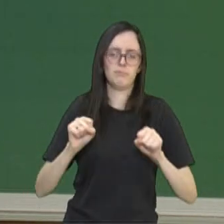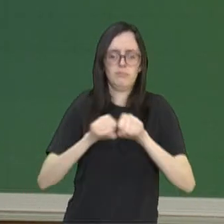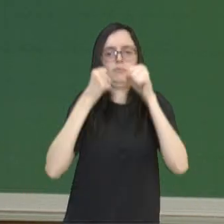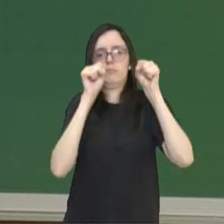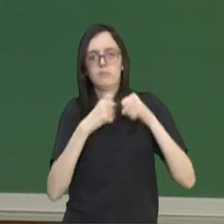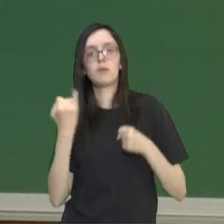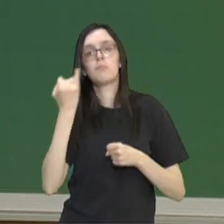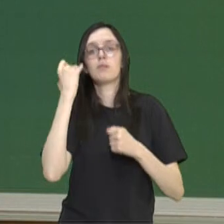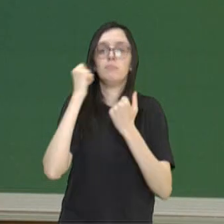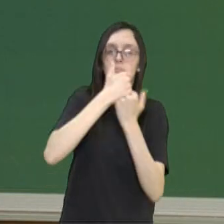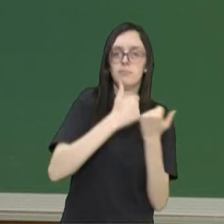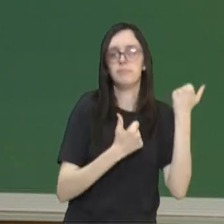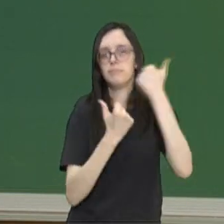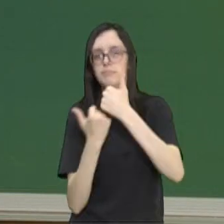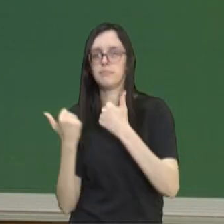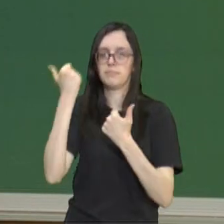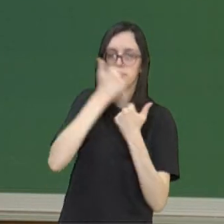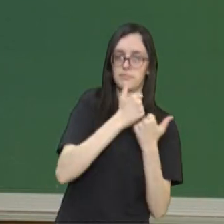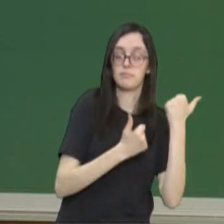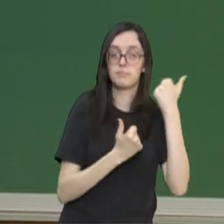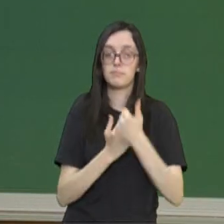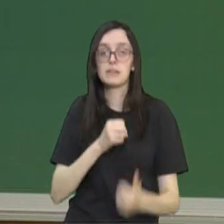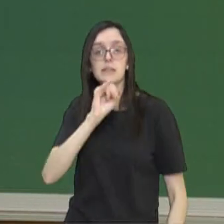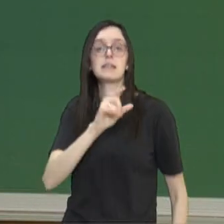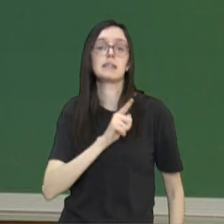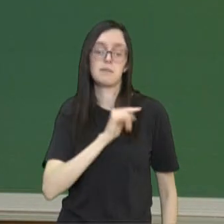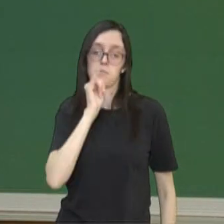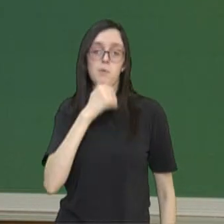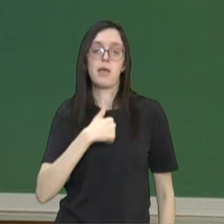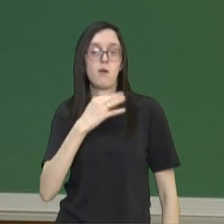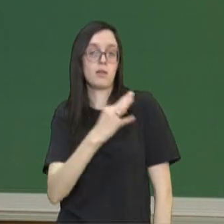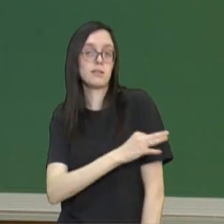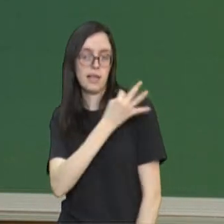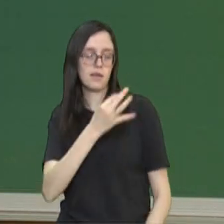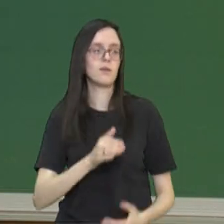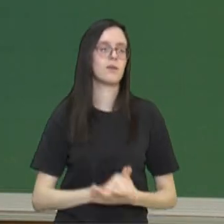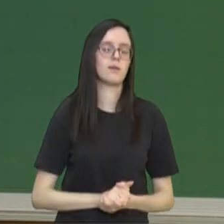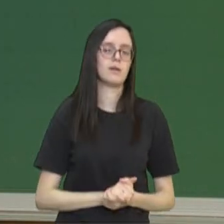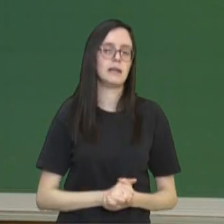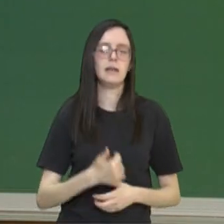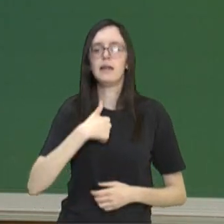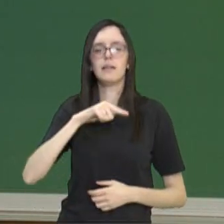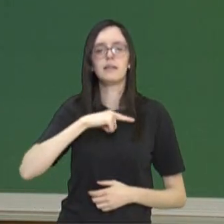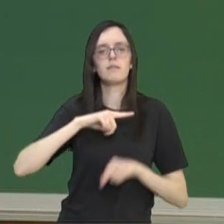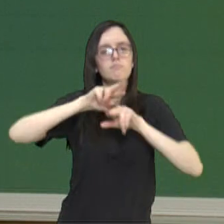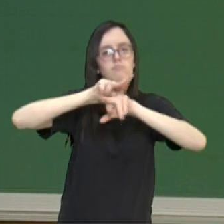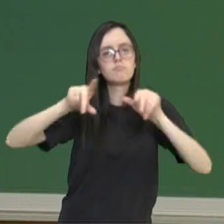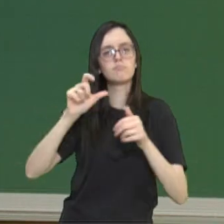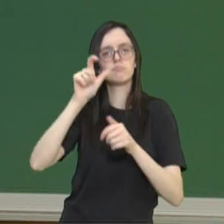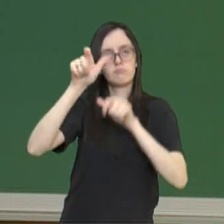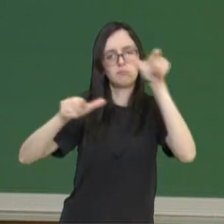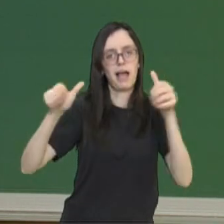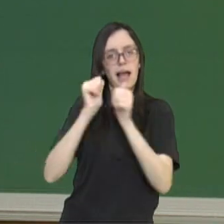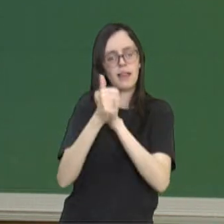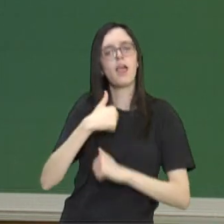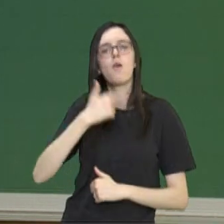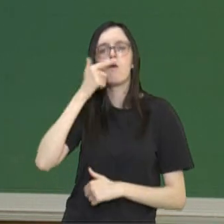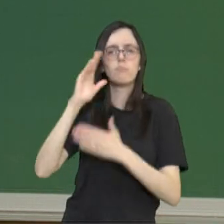time profissional, né, normalmente se tem o dobro disso, né? Se tem dobro ou mais, né? 3 goleiros,